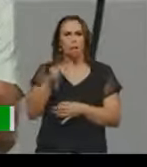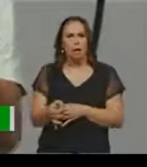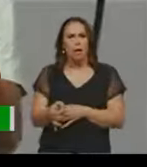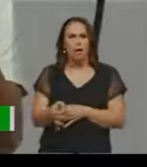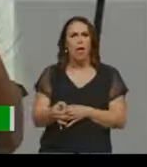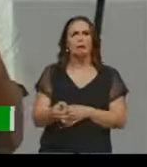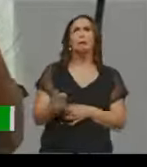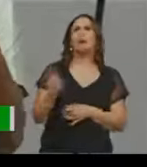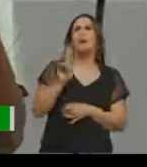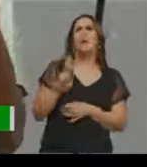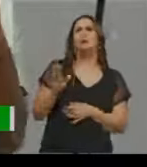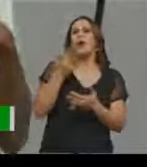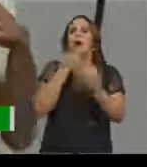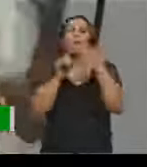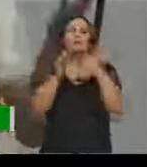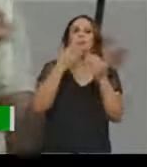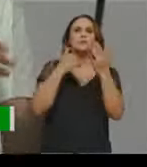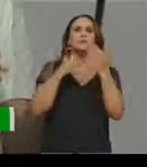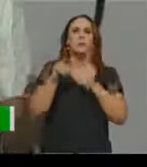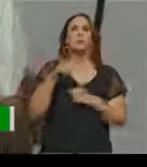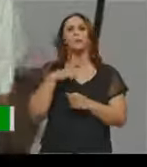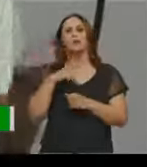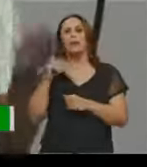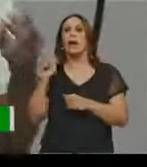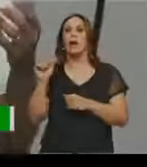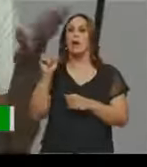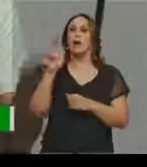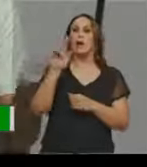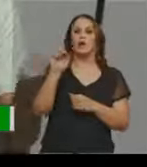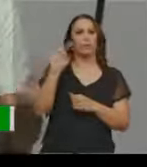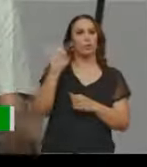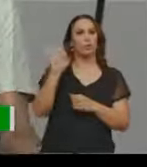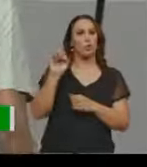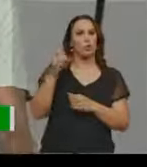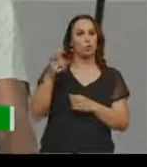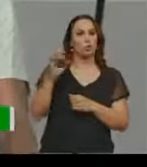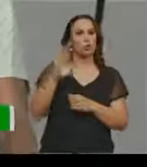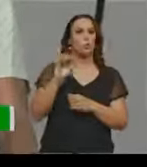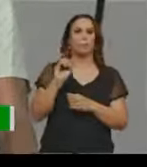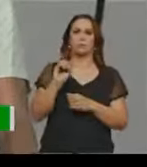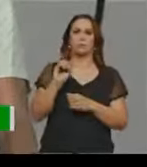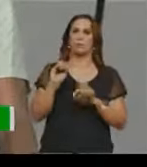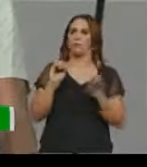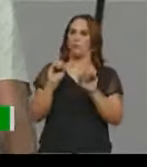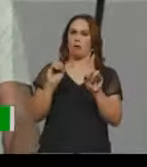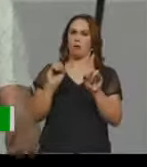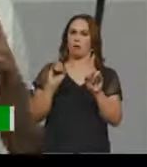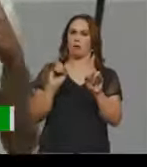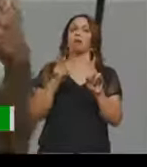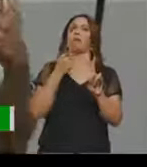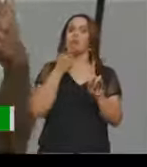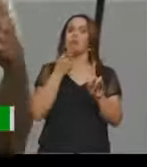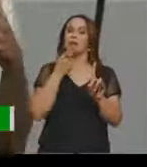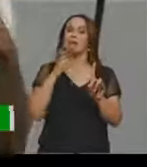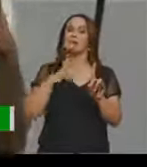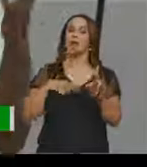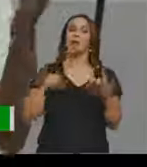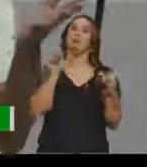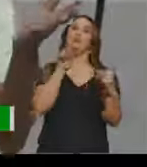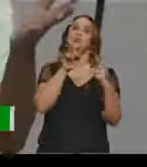aí e que existem agrotóxicos que são sintéticos, né? Existem os naturais, então é uma questão de